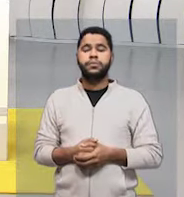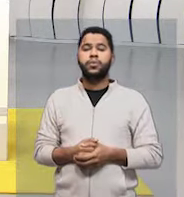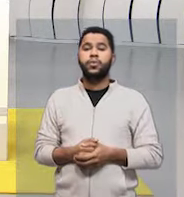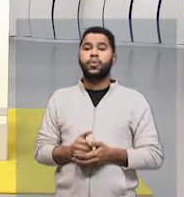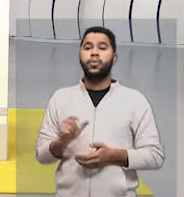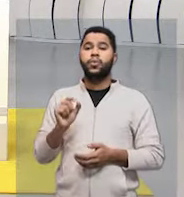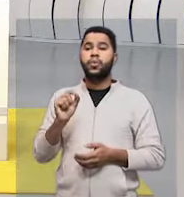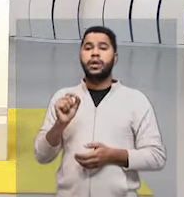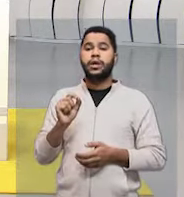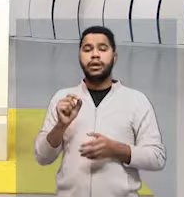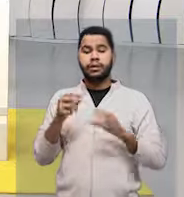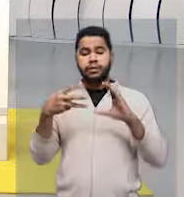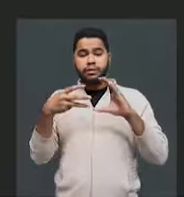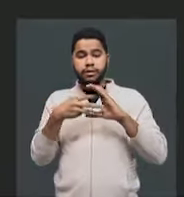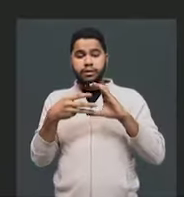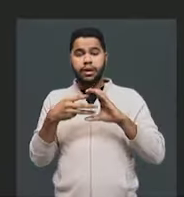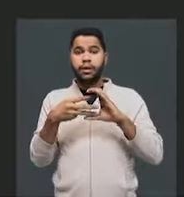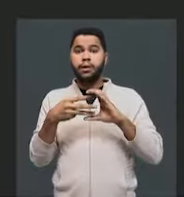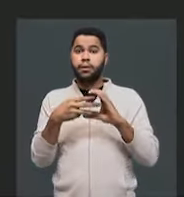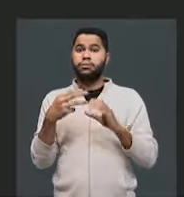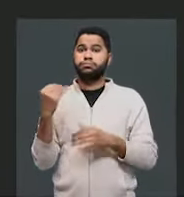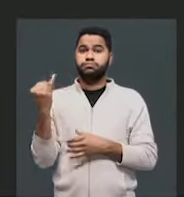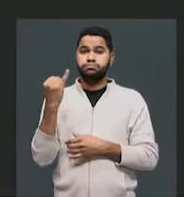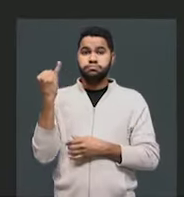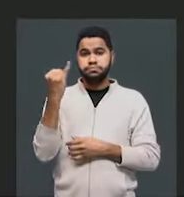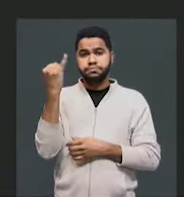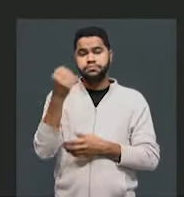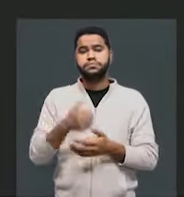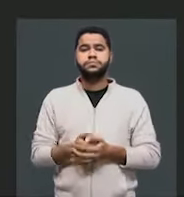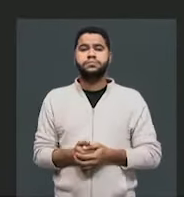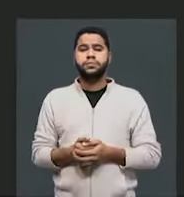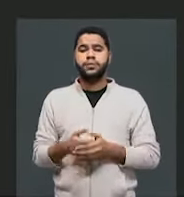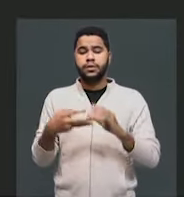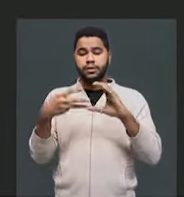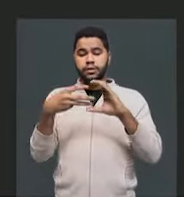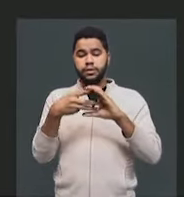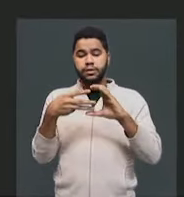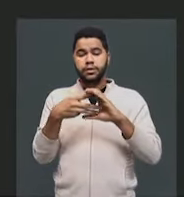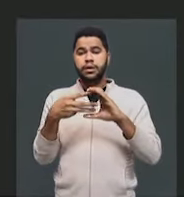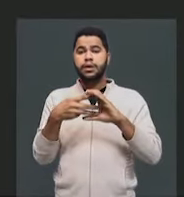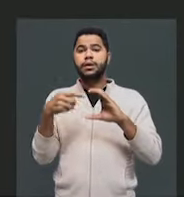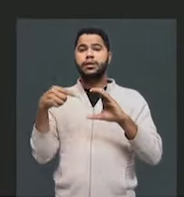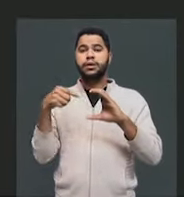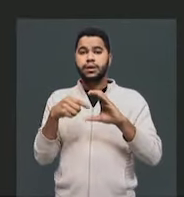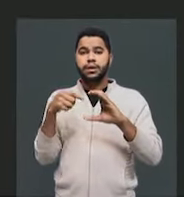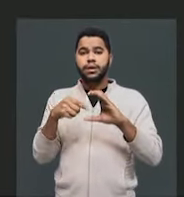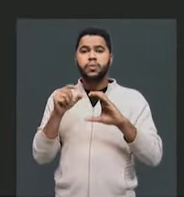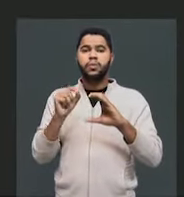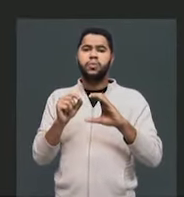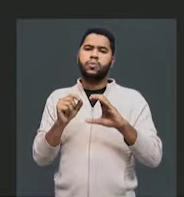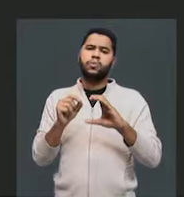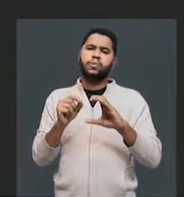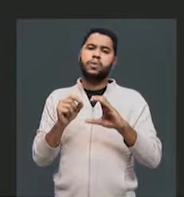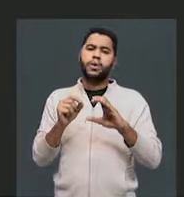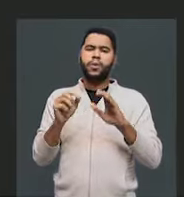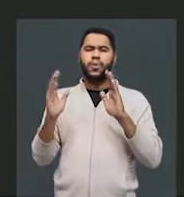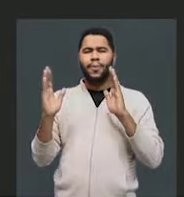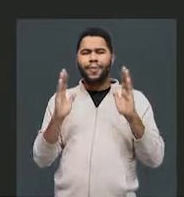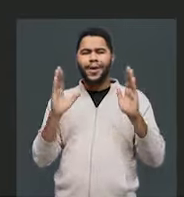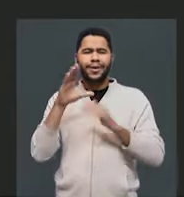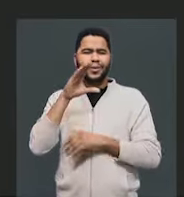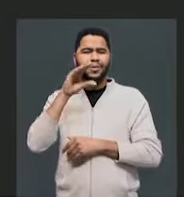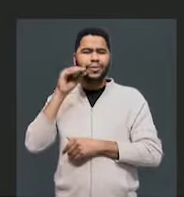aqui células primordiais, tá? Essas células primordiais, na